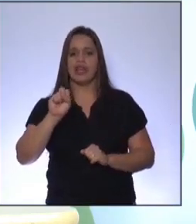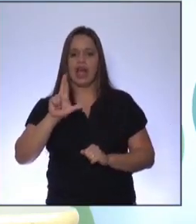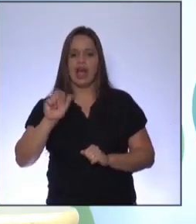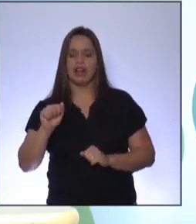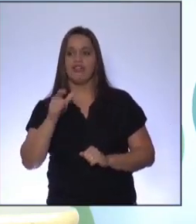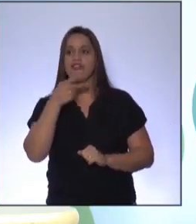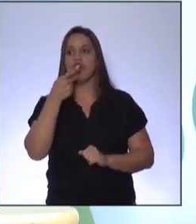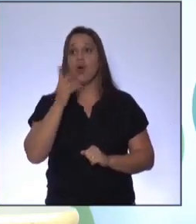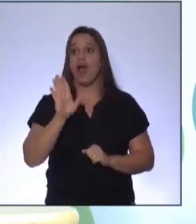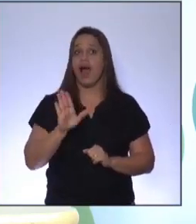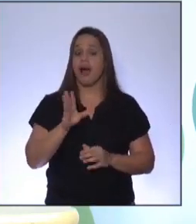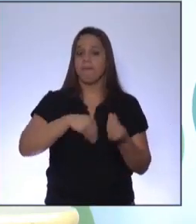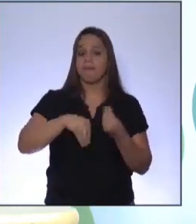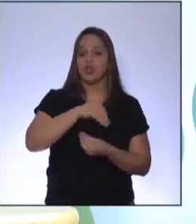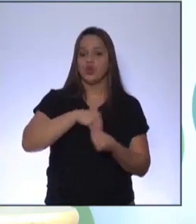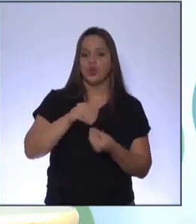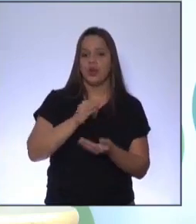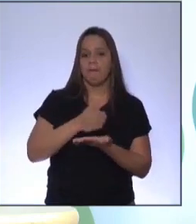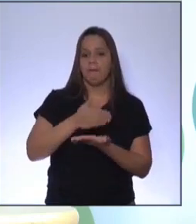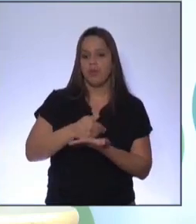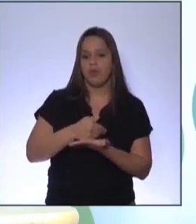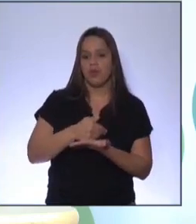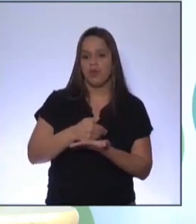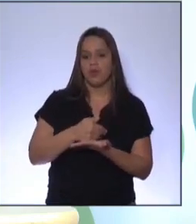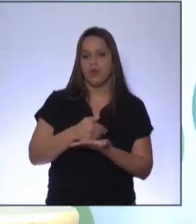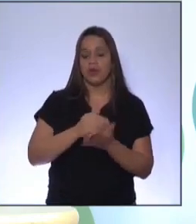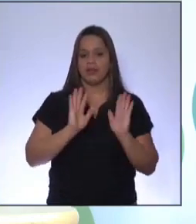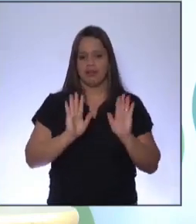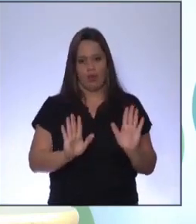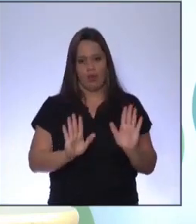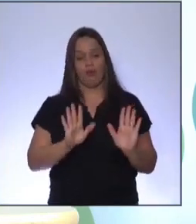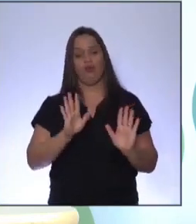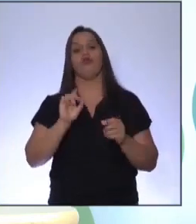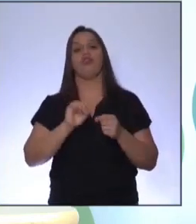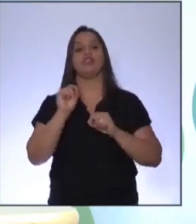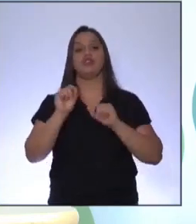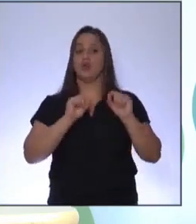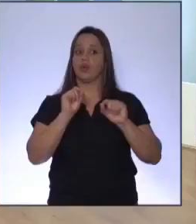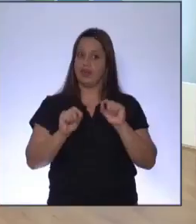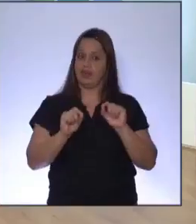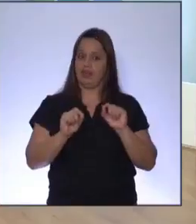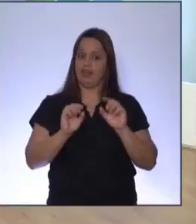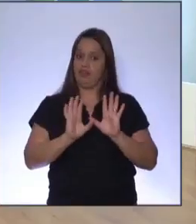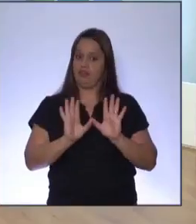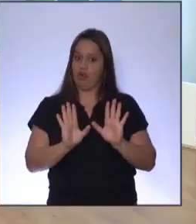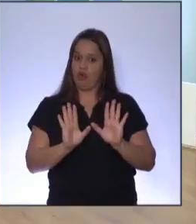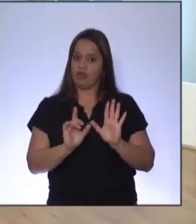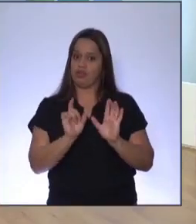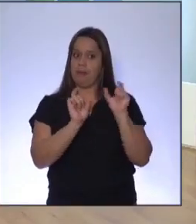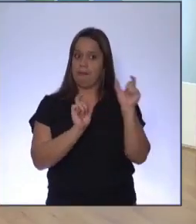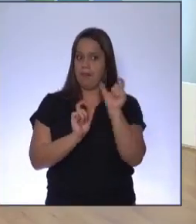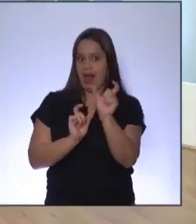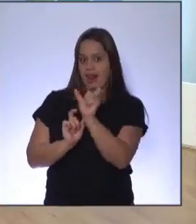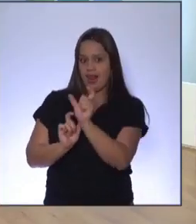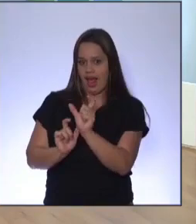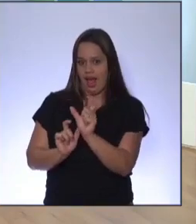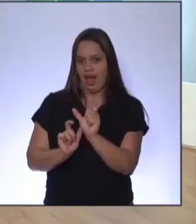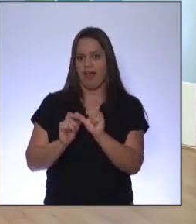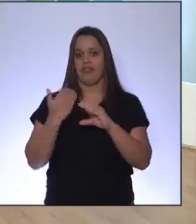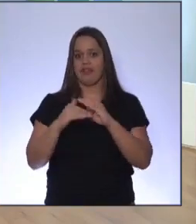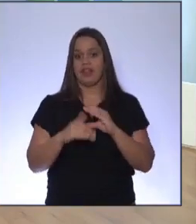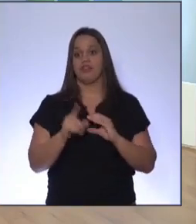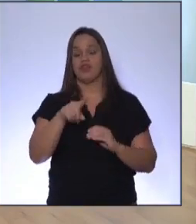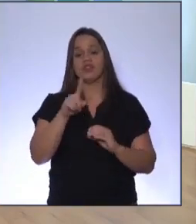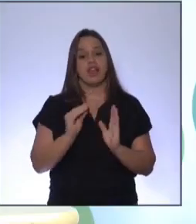bolo. Então, o que a gente vai fazer assim? A gente vai deixar essas palavras, algumas palavras ali no Flipchart. Anotem aí no